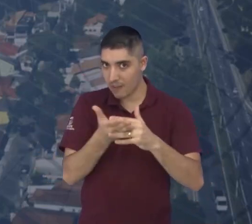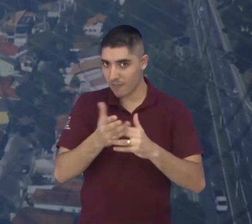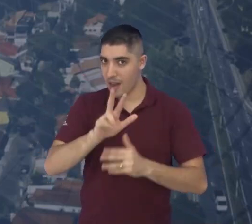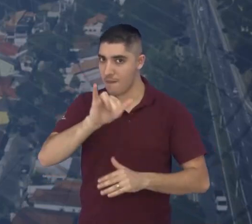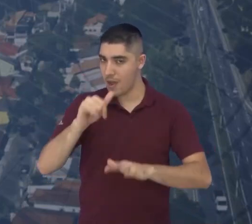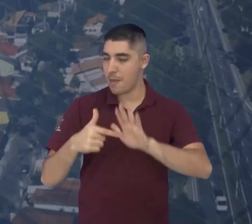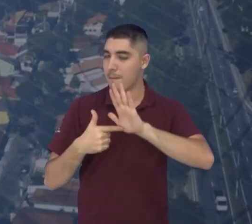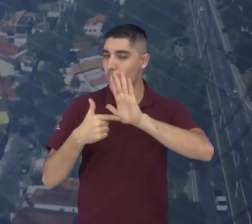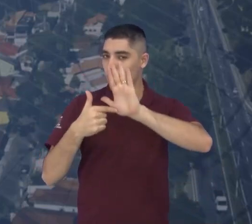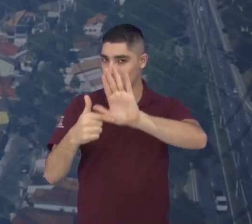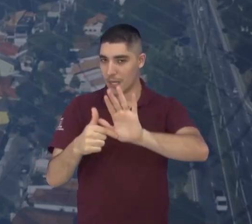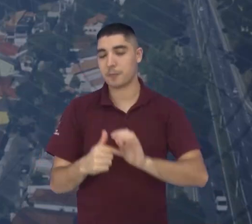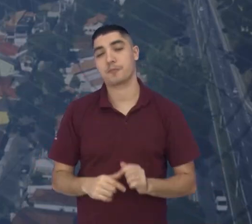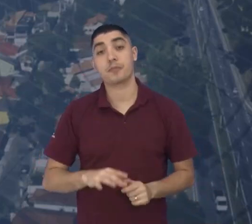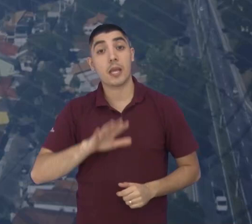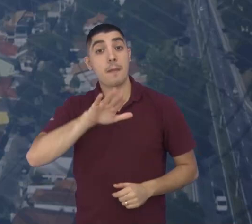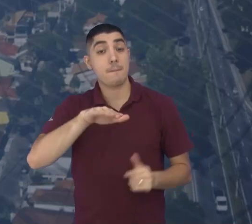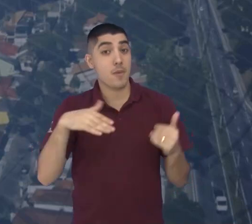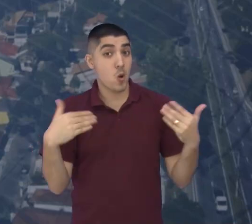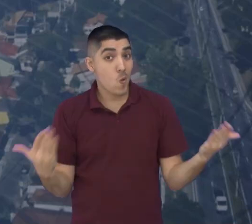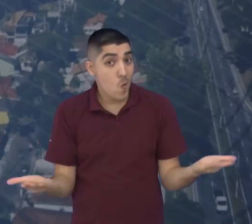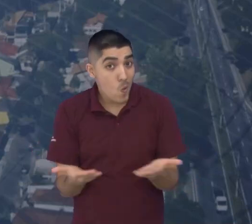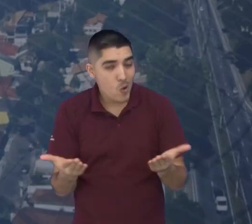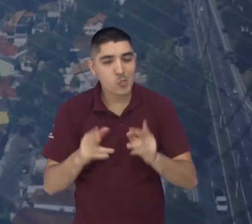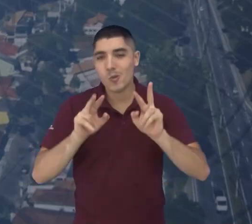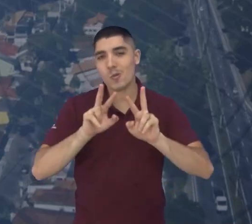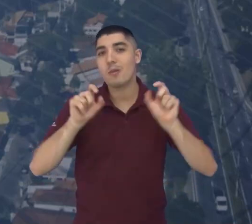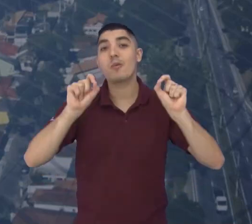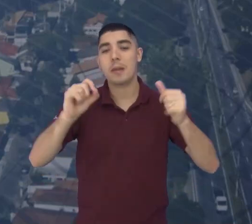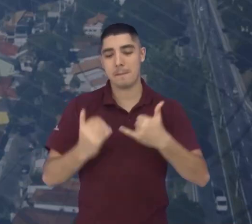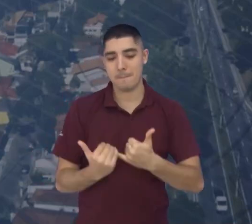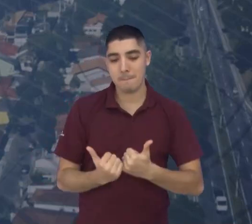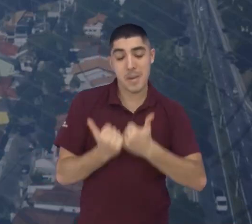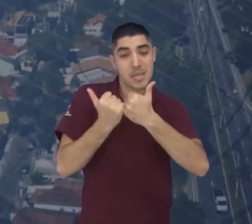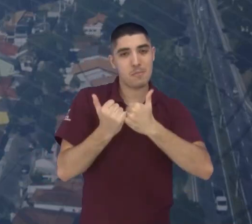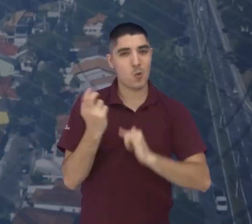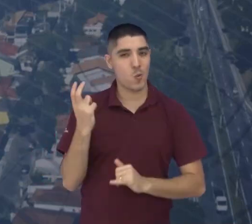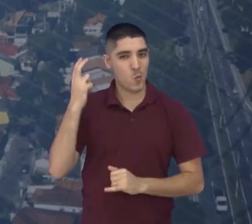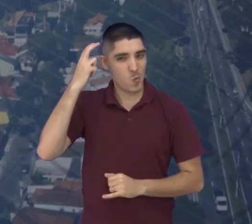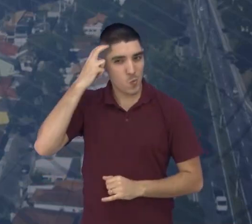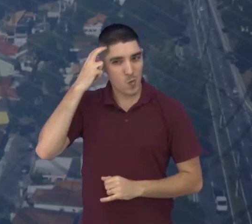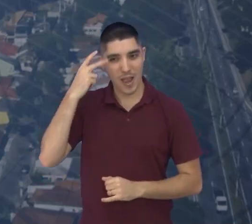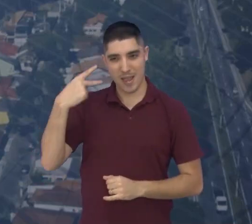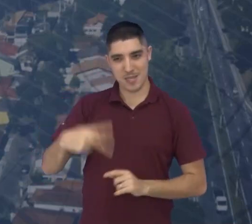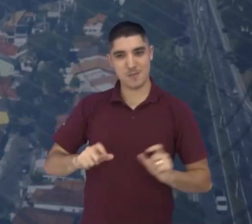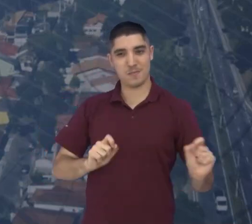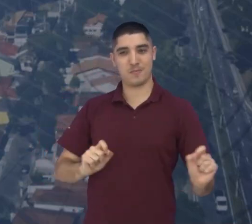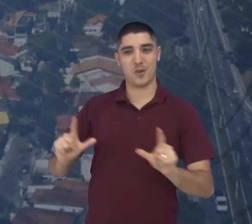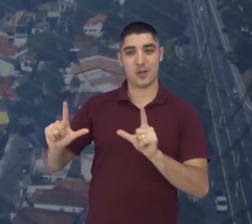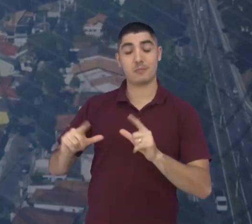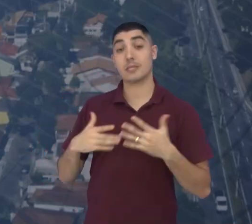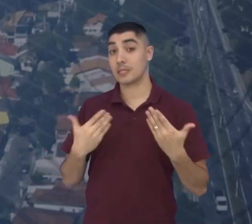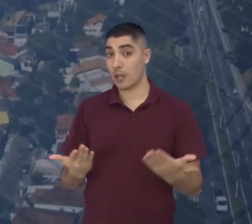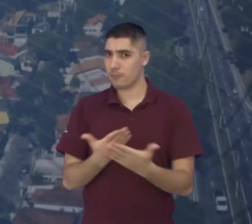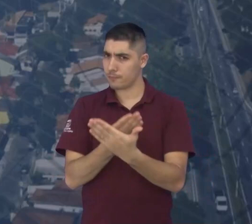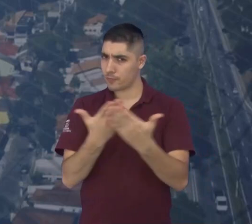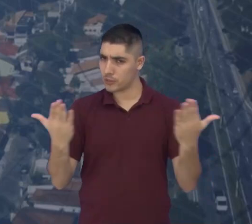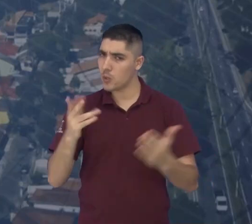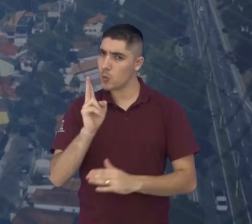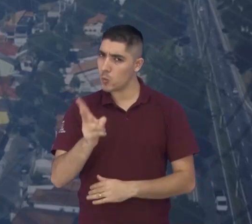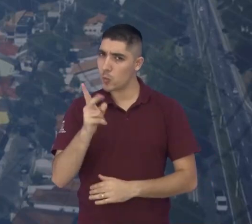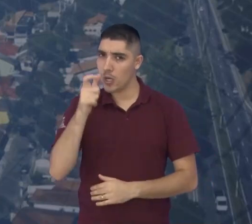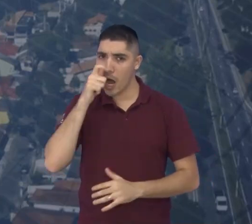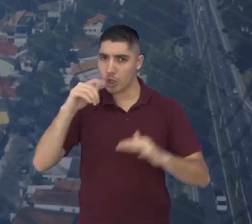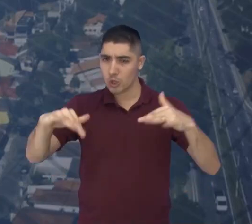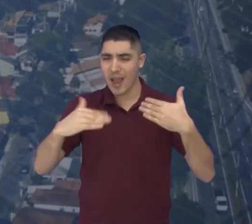essa matéria. Hoje estamos falando sobre patrimônios culturais aqui no Diálogos da Cidade, então fiquem com a gente porque vamos